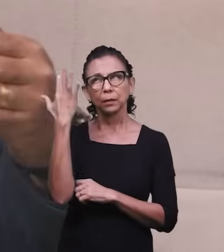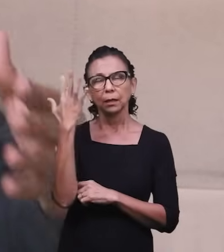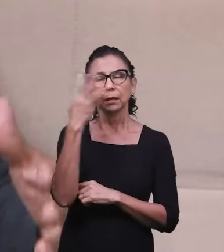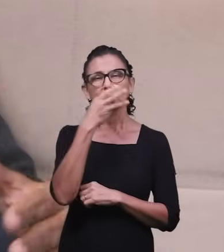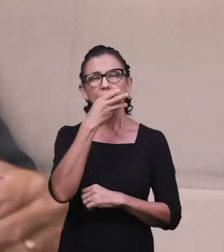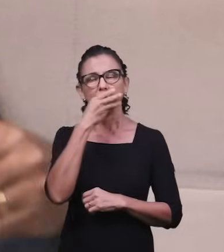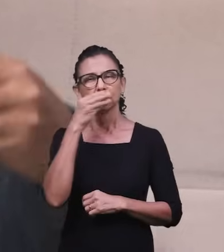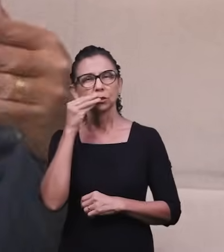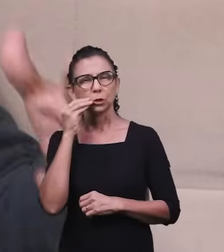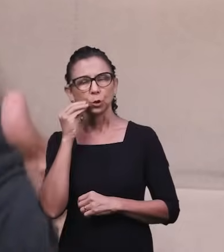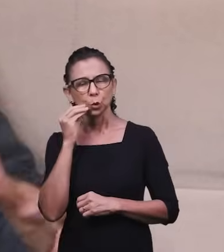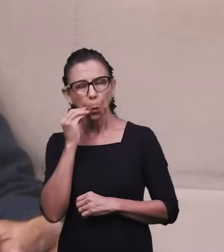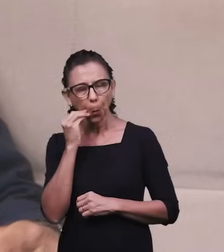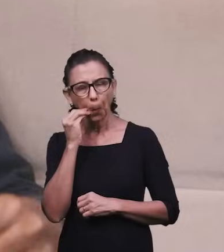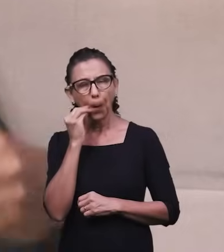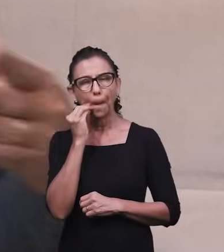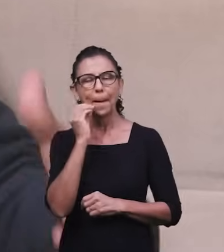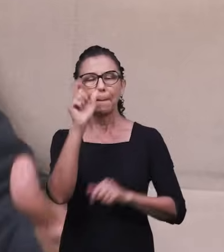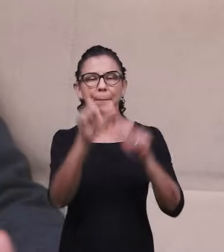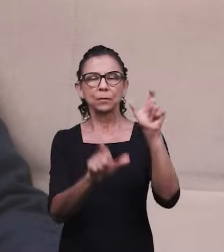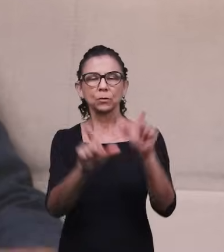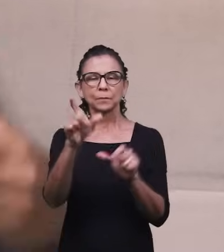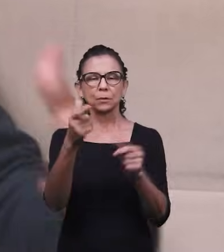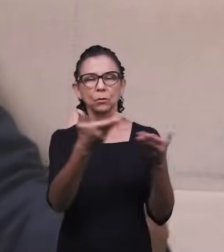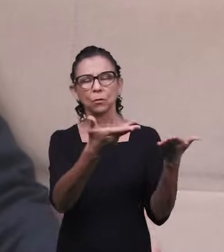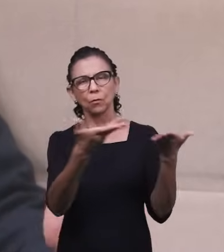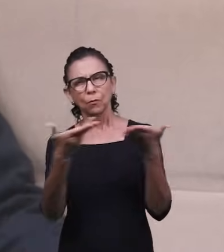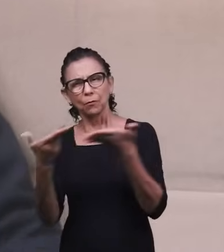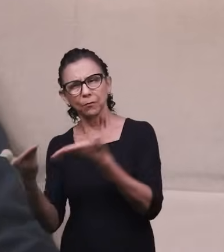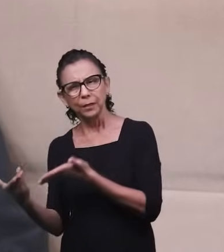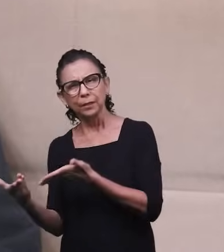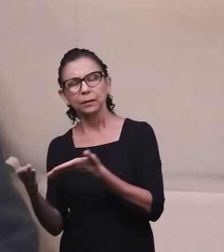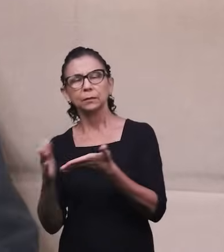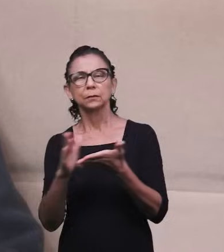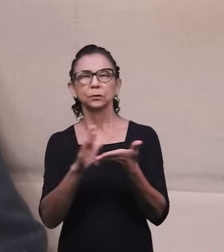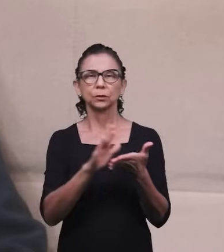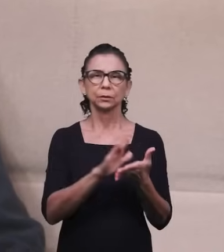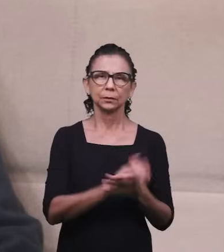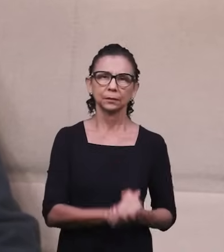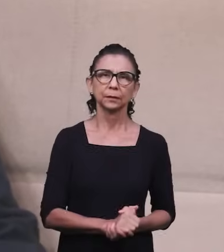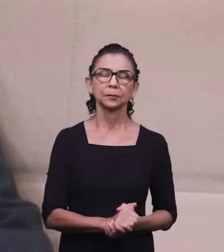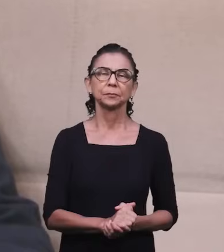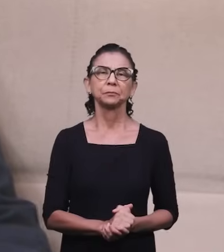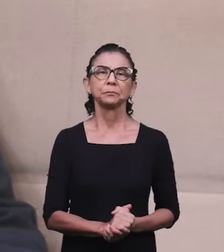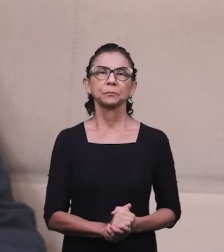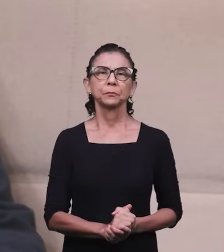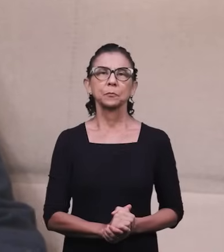madrugada, jejuns, convite, cultos, lives, etc.